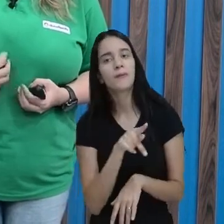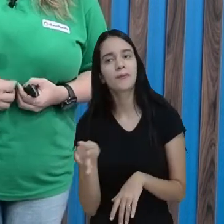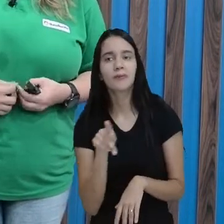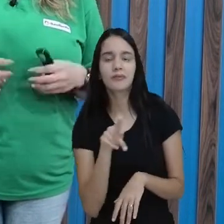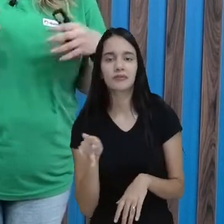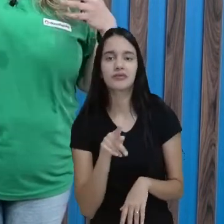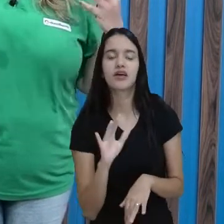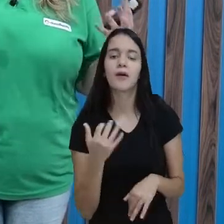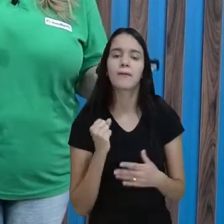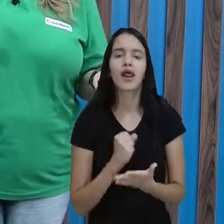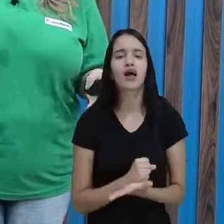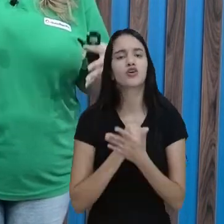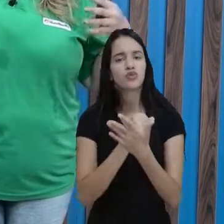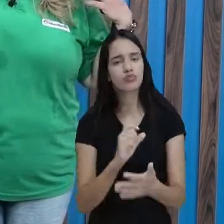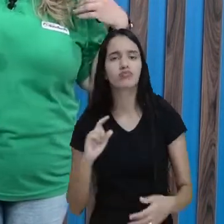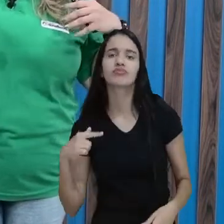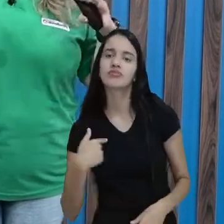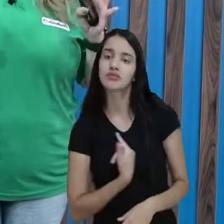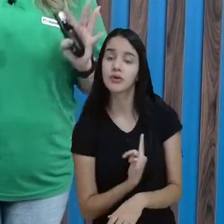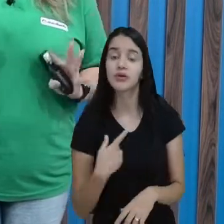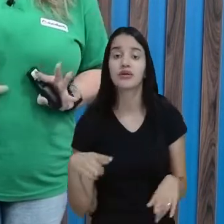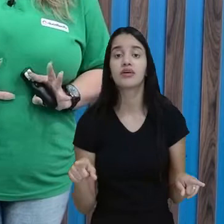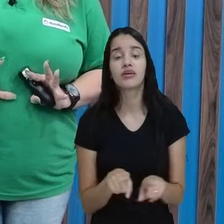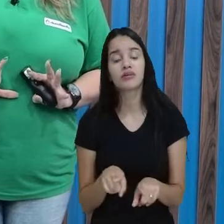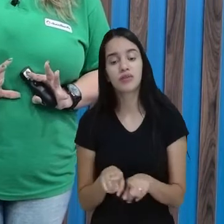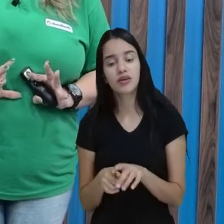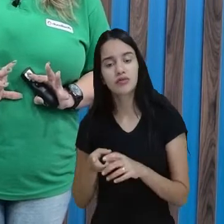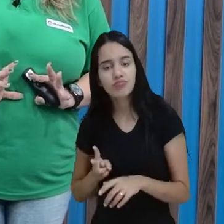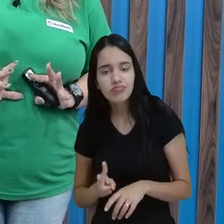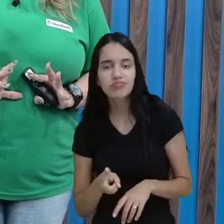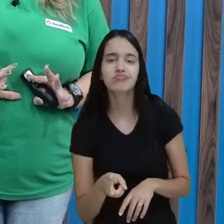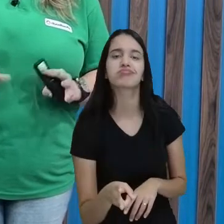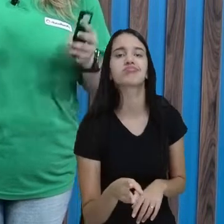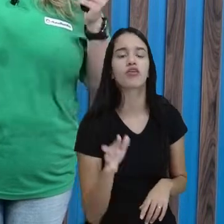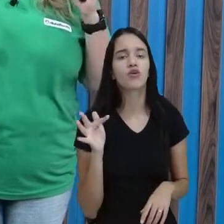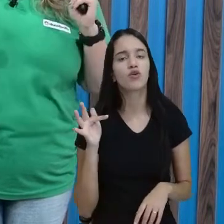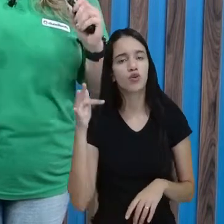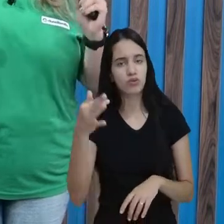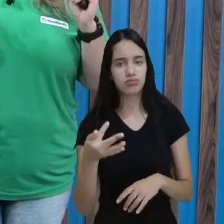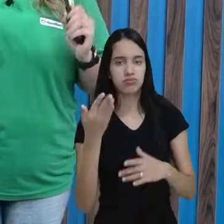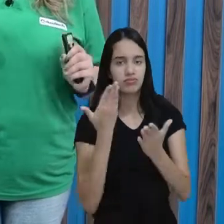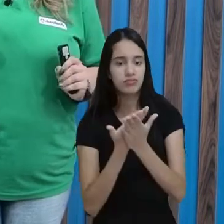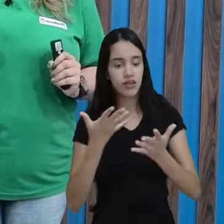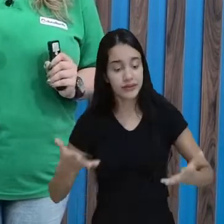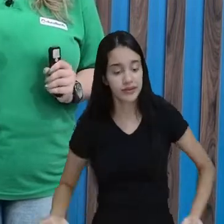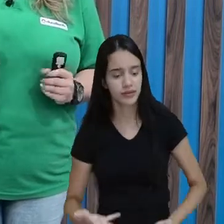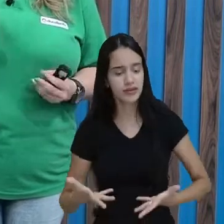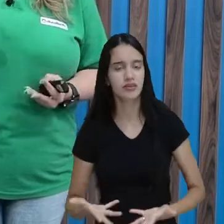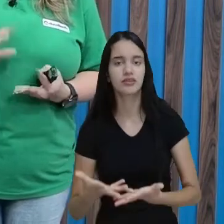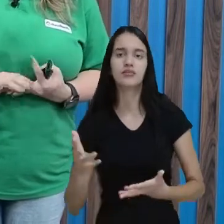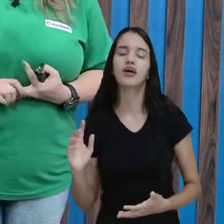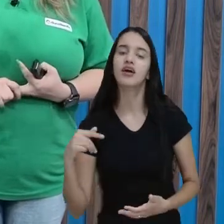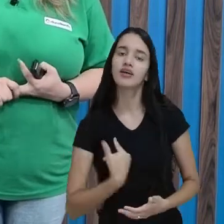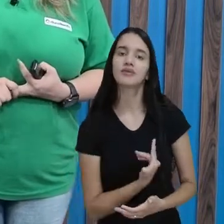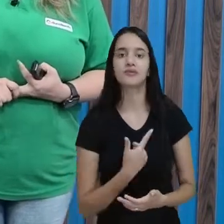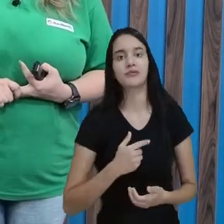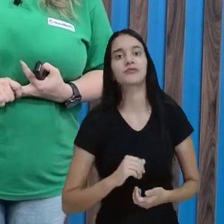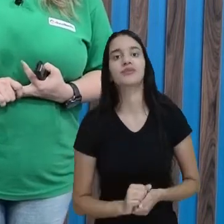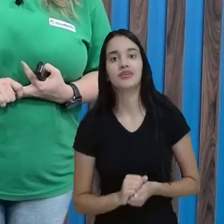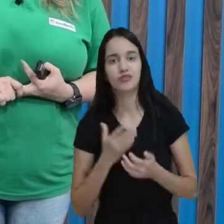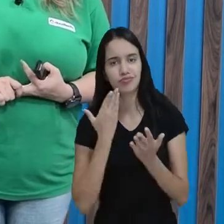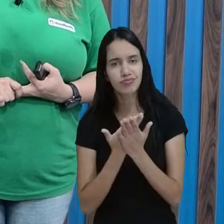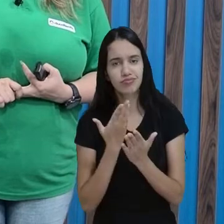ali para isso, para ajudar a gente, né, a seguir em frente aí, né, e incentivar a gente a correr atrás